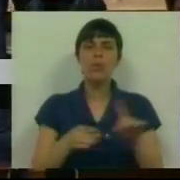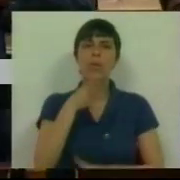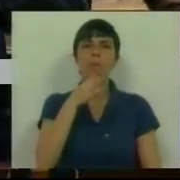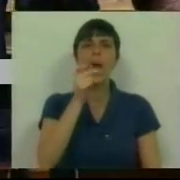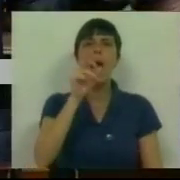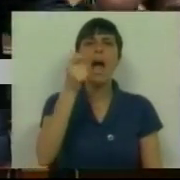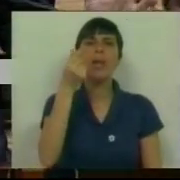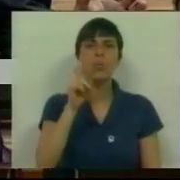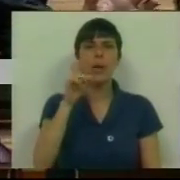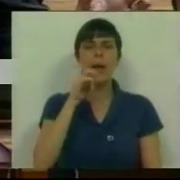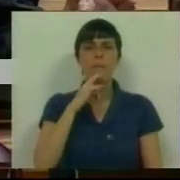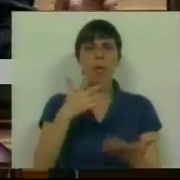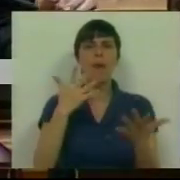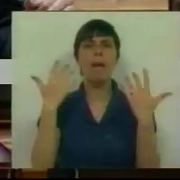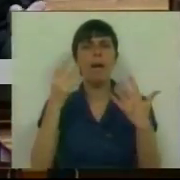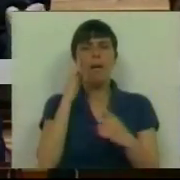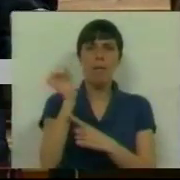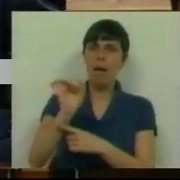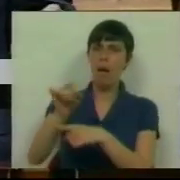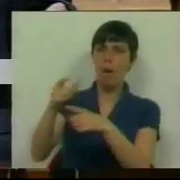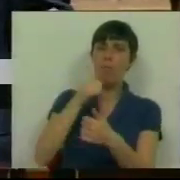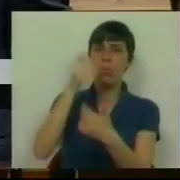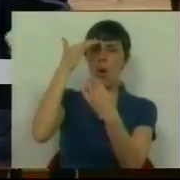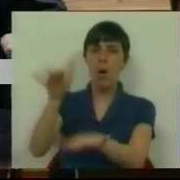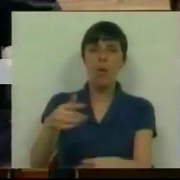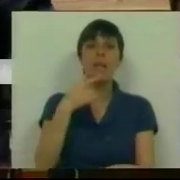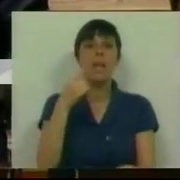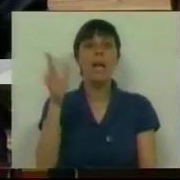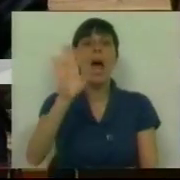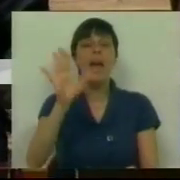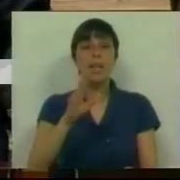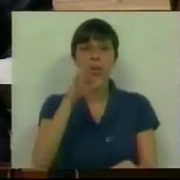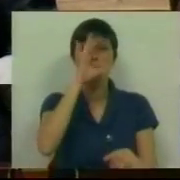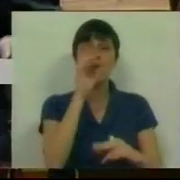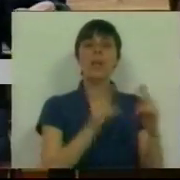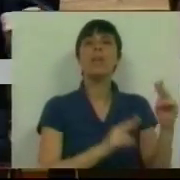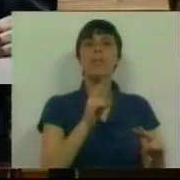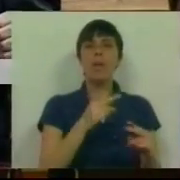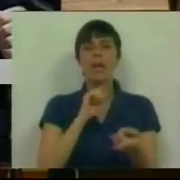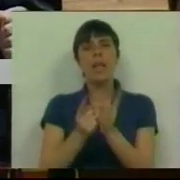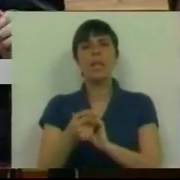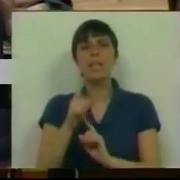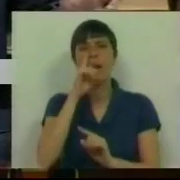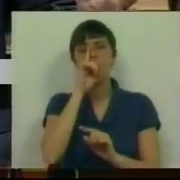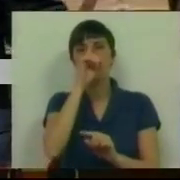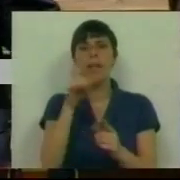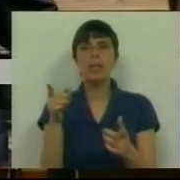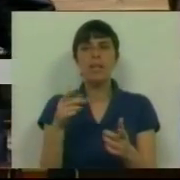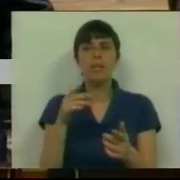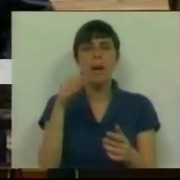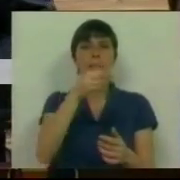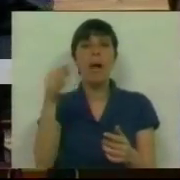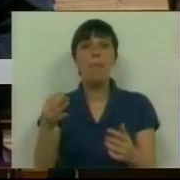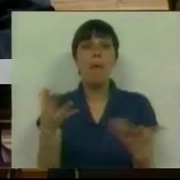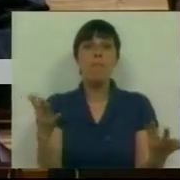Artur Rego bem pode abanar as mãos como quiser. Agora, ou está ou não a dizer adeus a Vítor Gaspar e a desmentir Paulo Portas? Esta é a pergunta